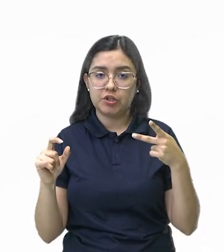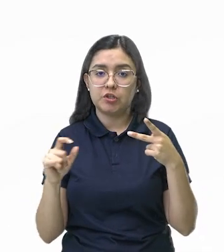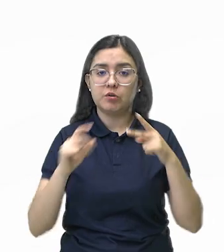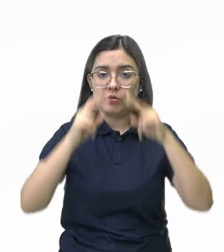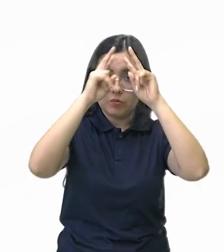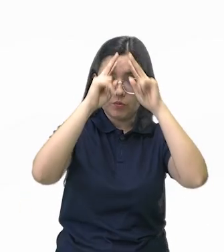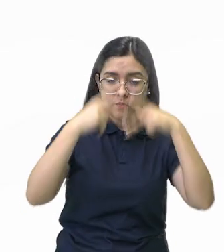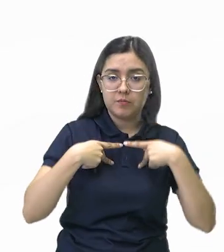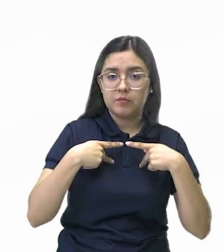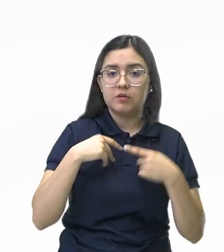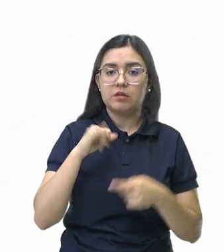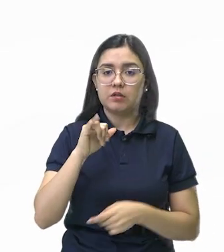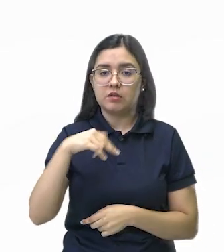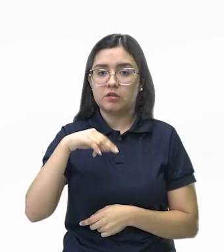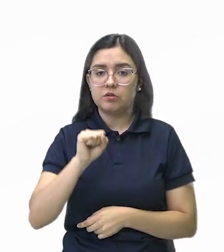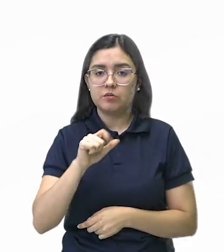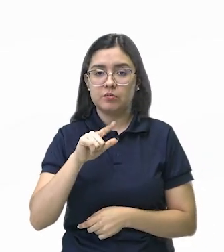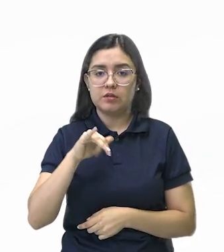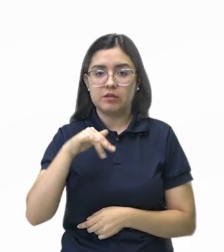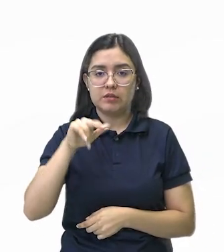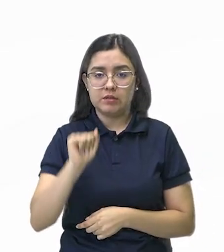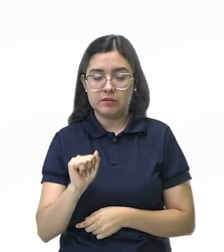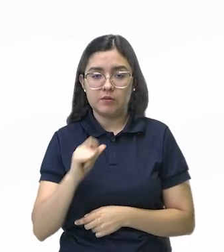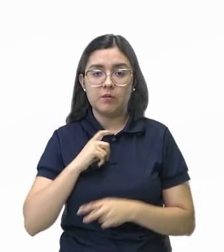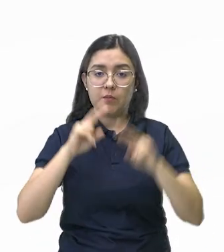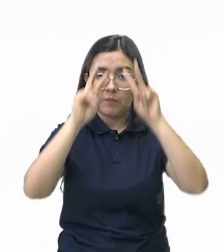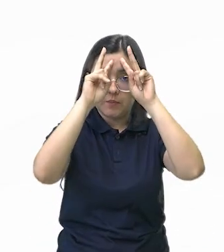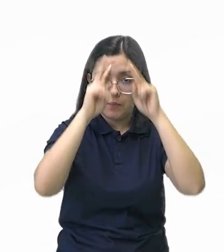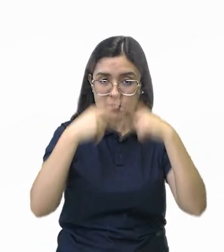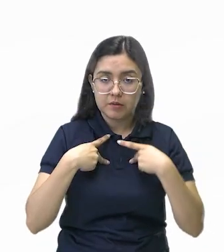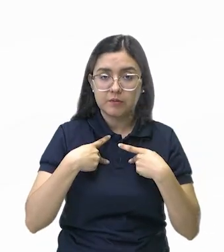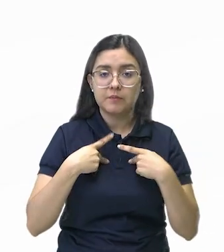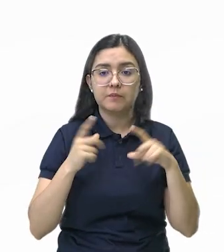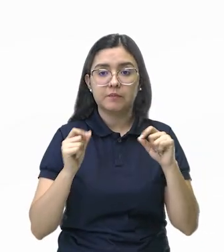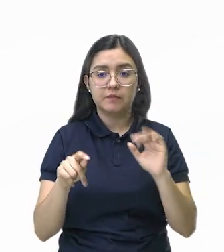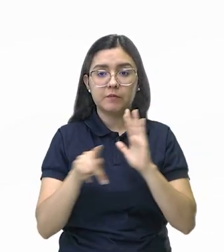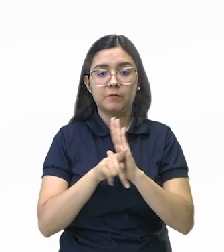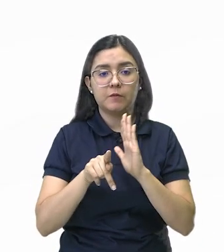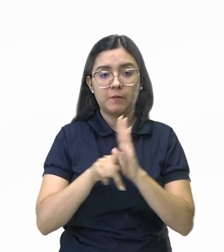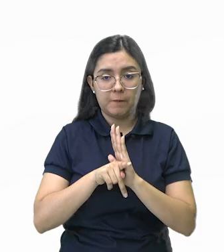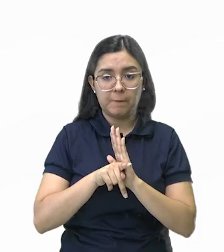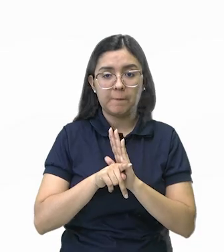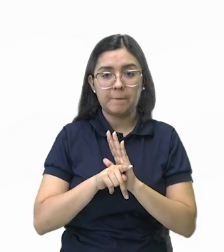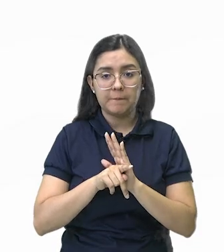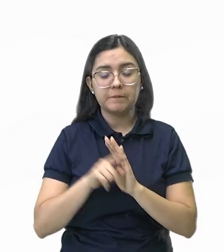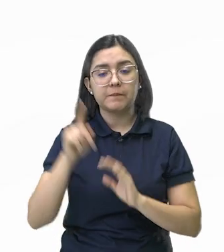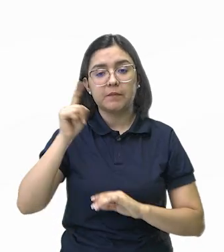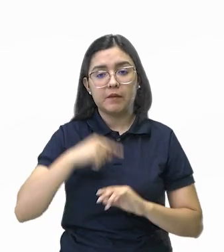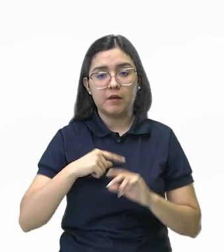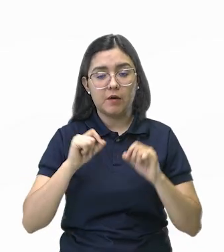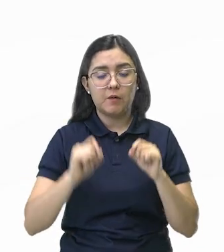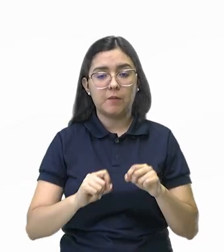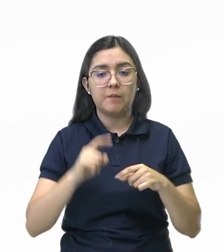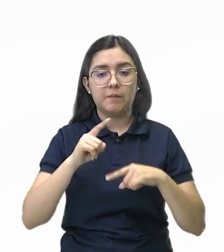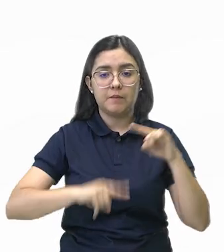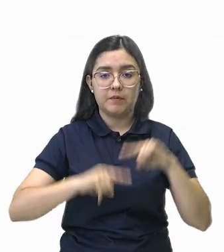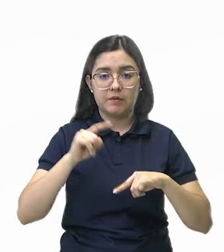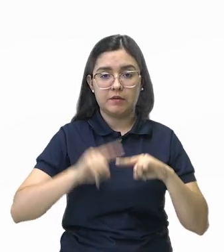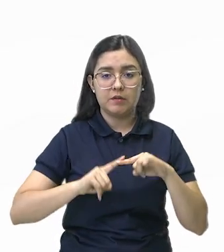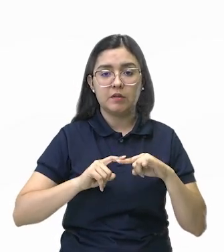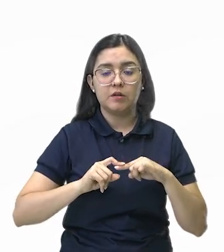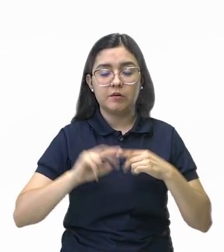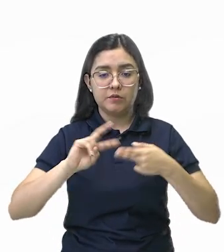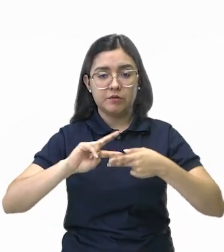o gene da insulina humana. Tá? Então, ela recebeu no seu plasmídio, que é um material genético